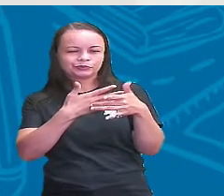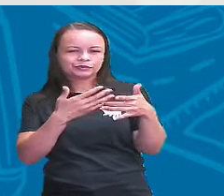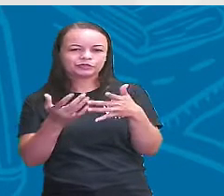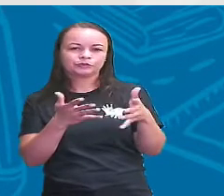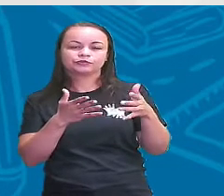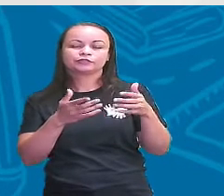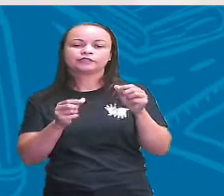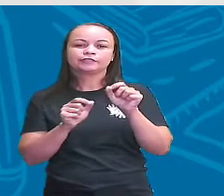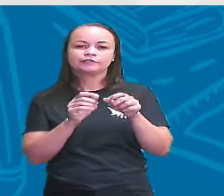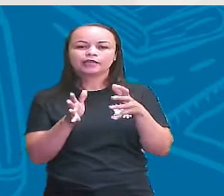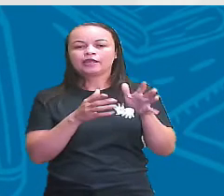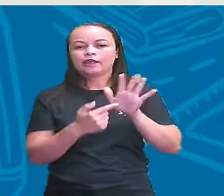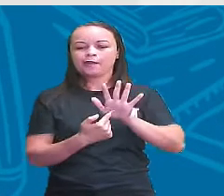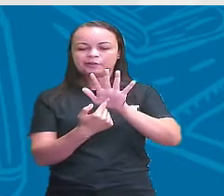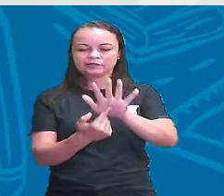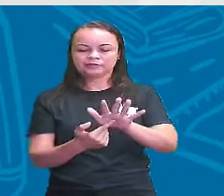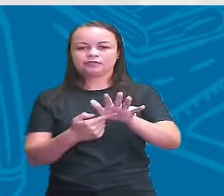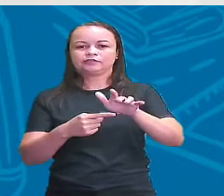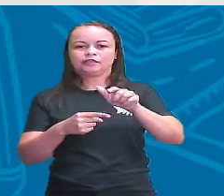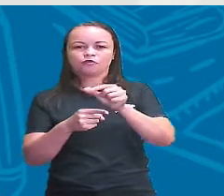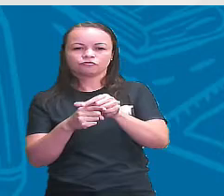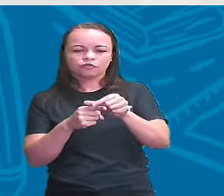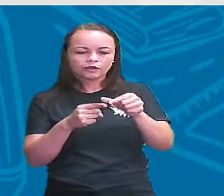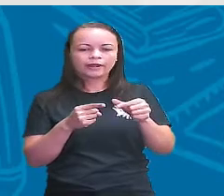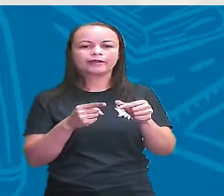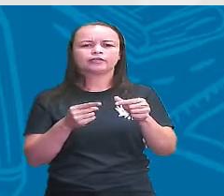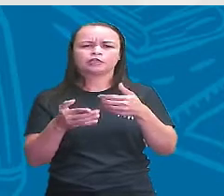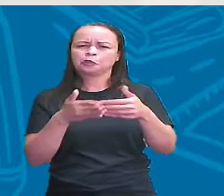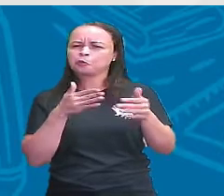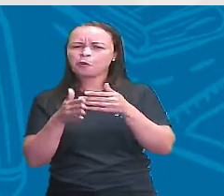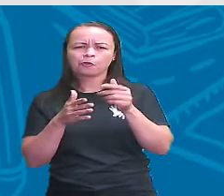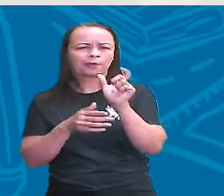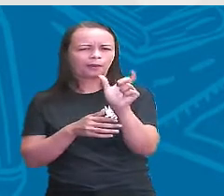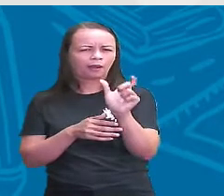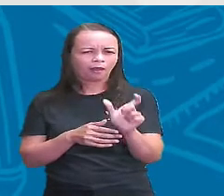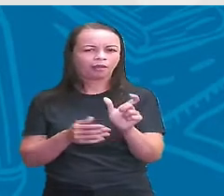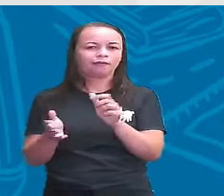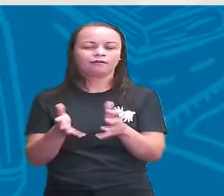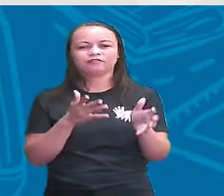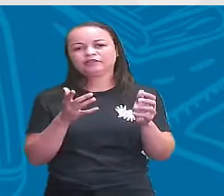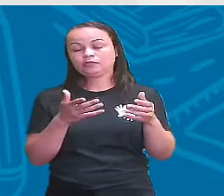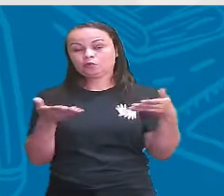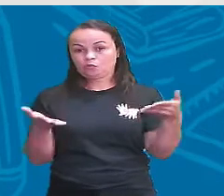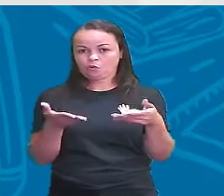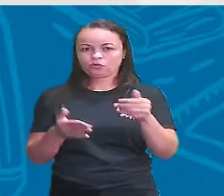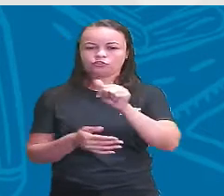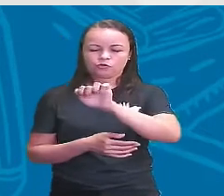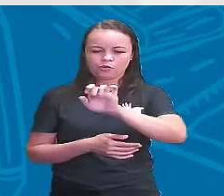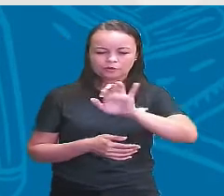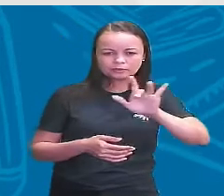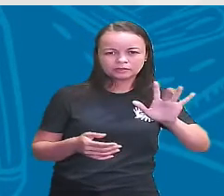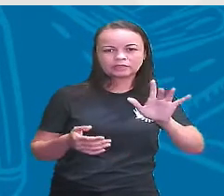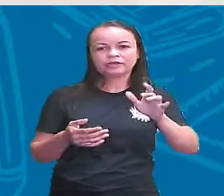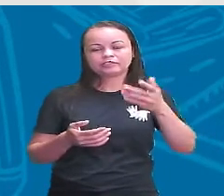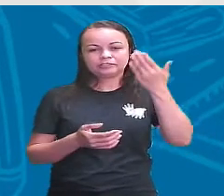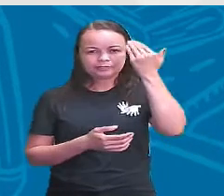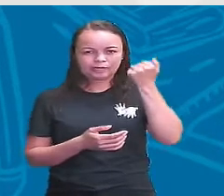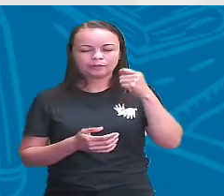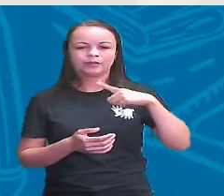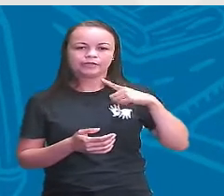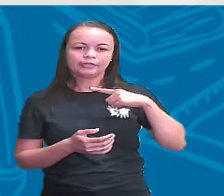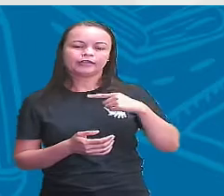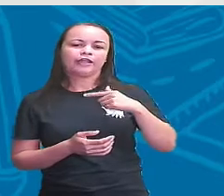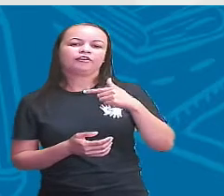a elaboração da representação fonética de qualquer palavra. Então, hoje, o alfabeto que a gente usa hoje, a gente sabe que tem 26 letras, né? Esse